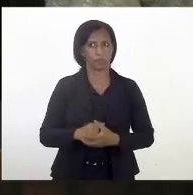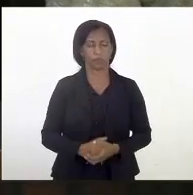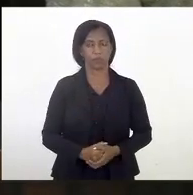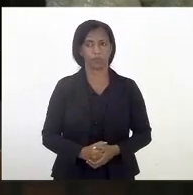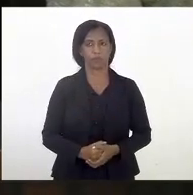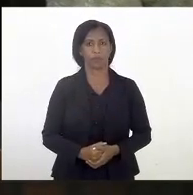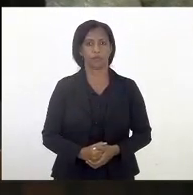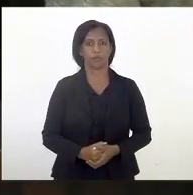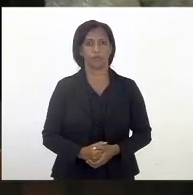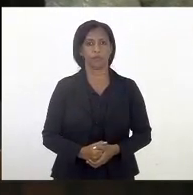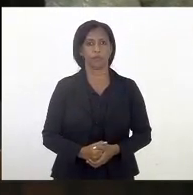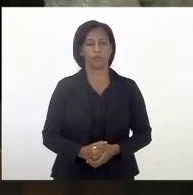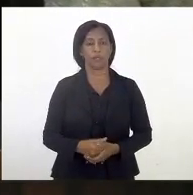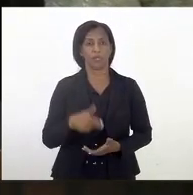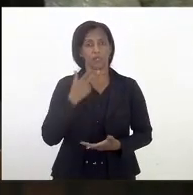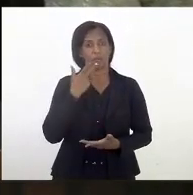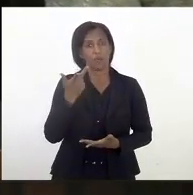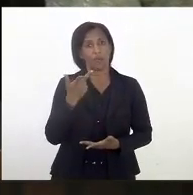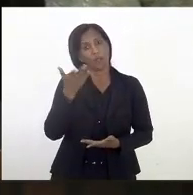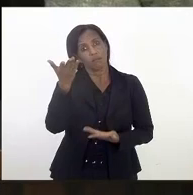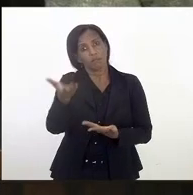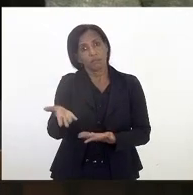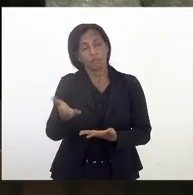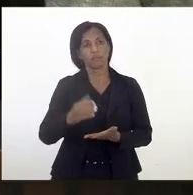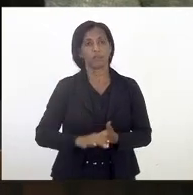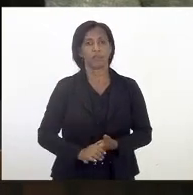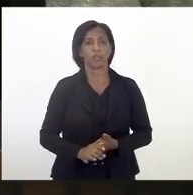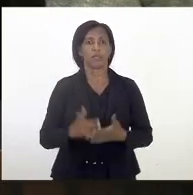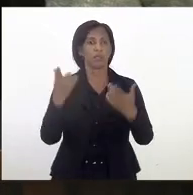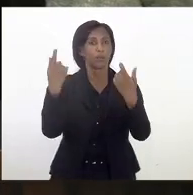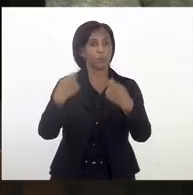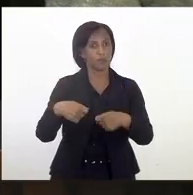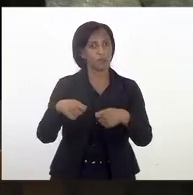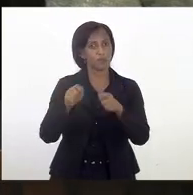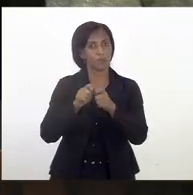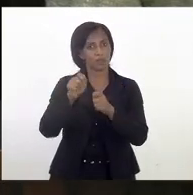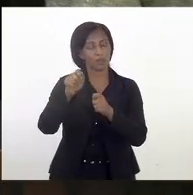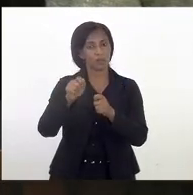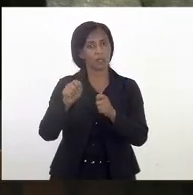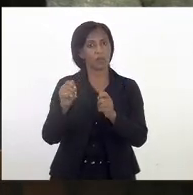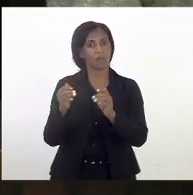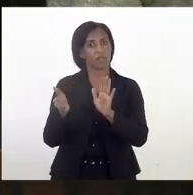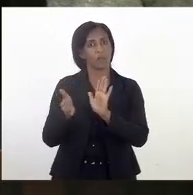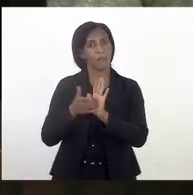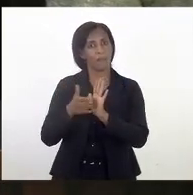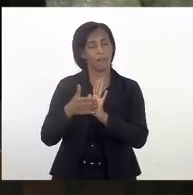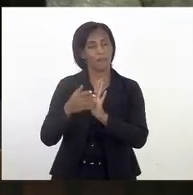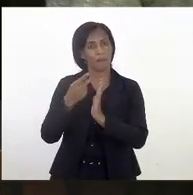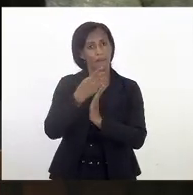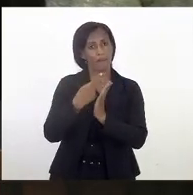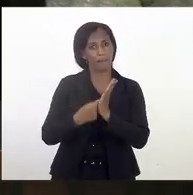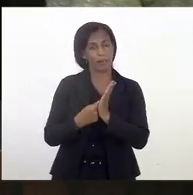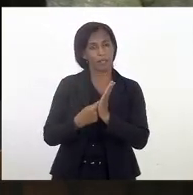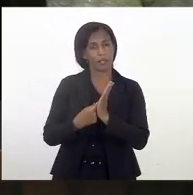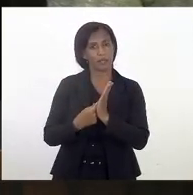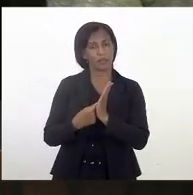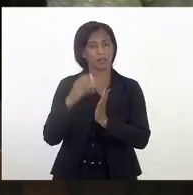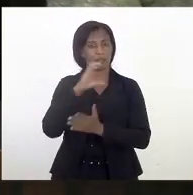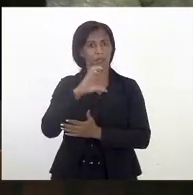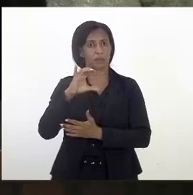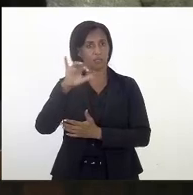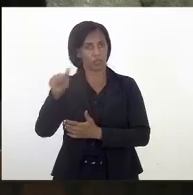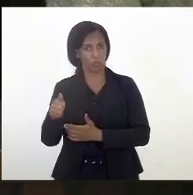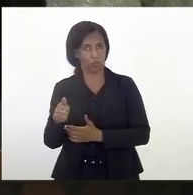chamar o relato que foi vossa excelência então ascendência irá refazer o parecer da ccj conforme final de redação